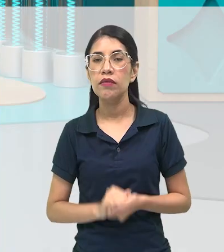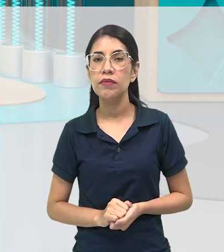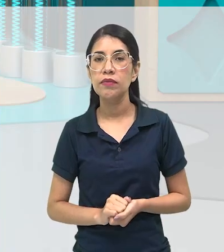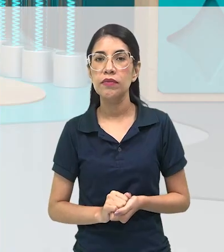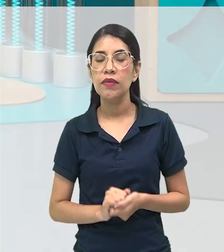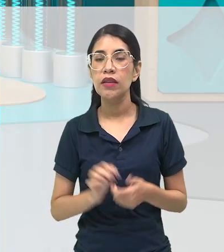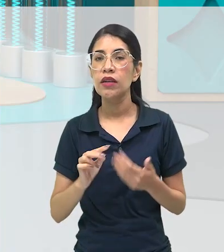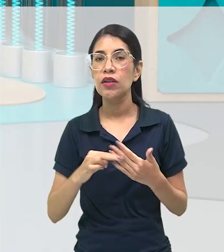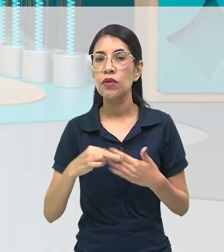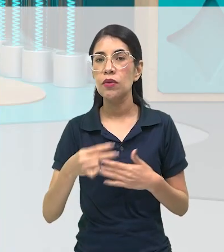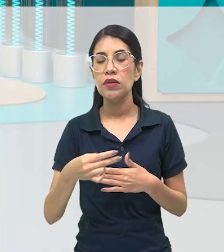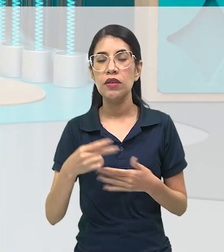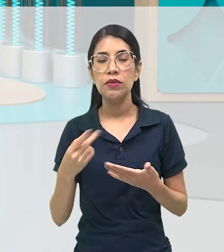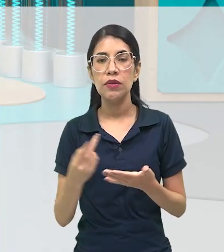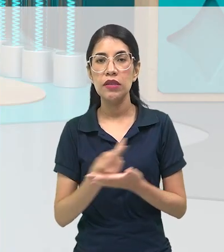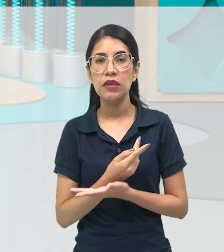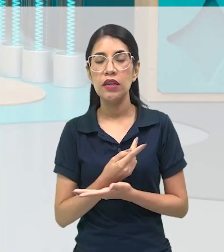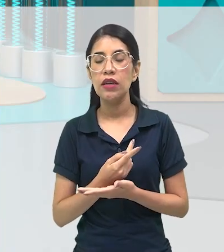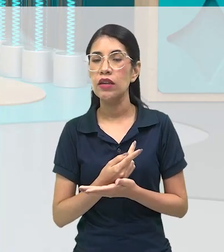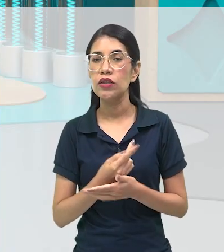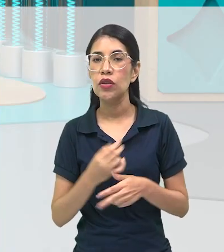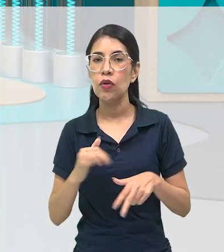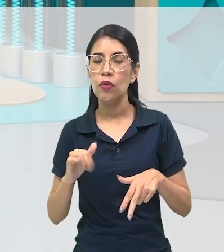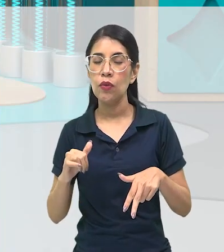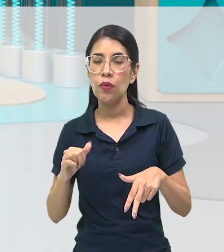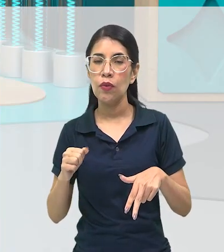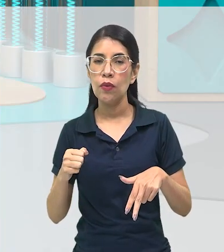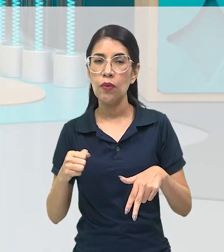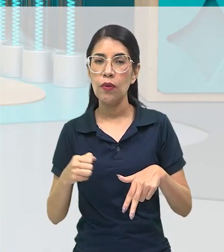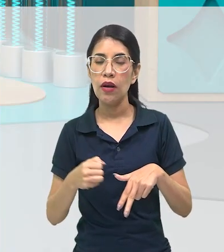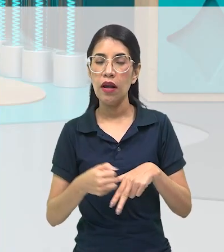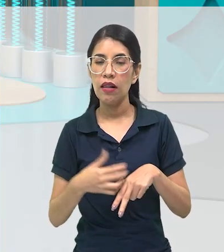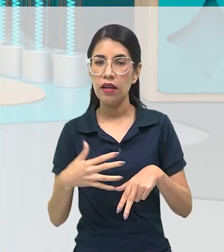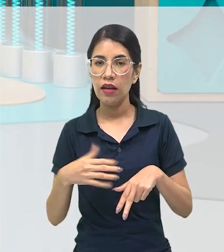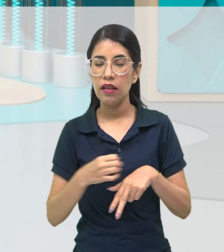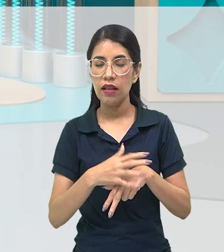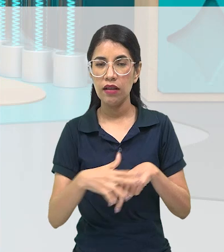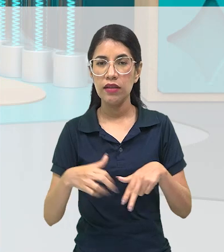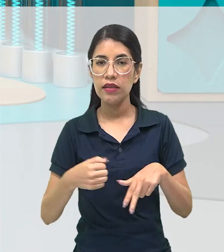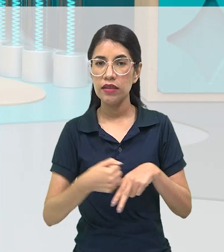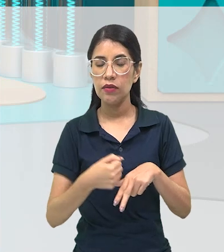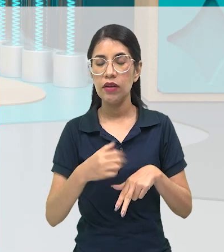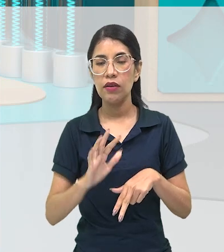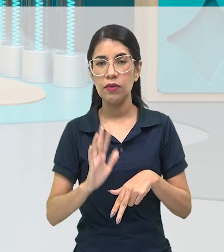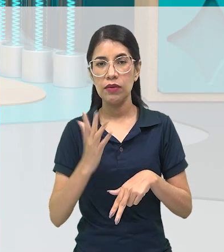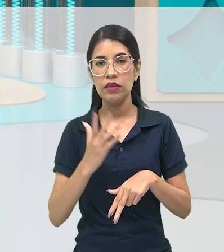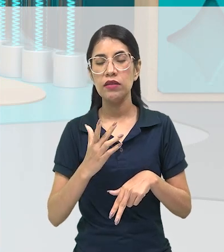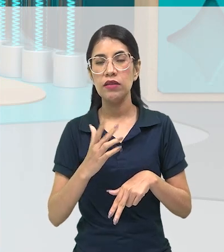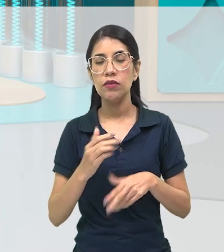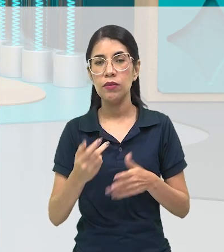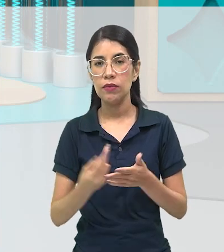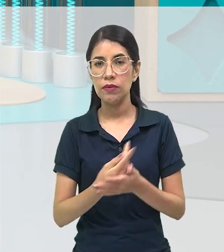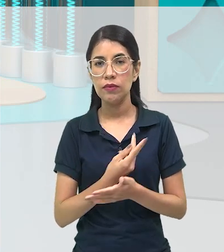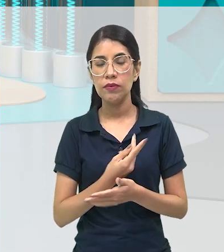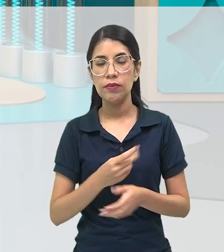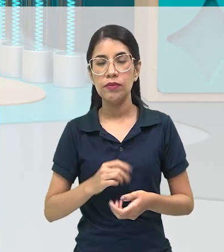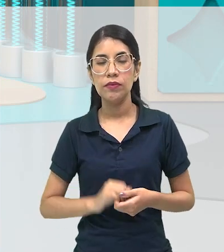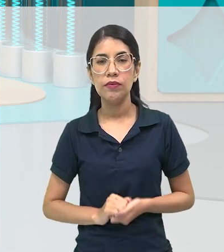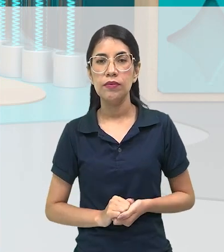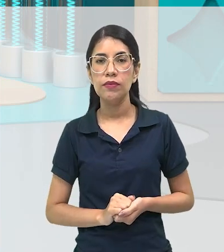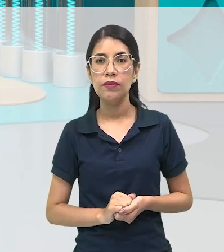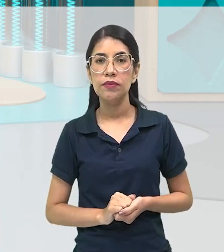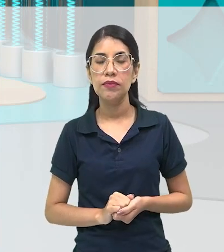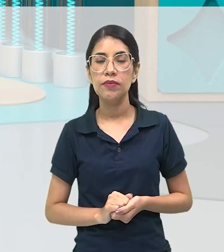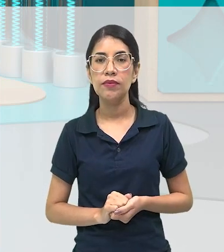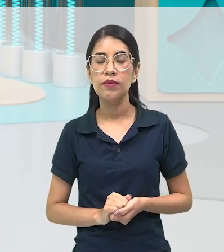possíveis consequências, as lesões que possam estar ocorrendo ali naquele momento por conta do